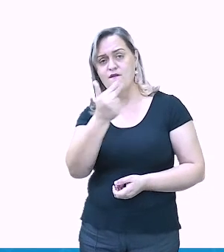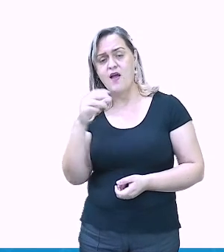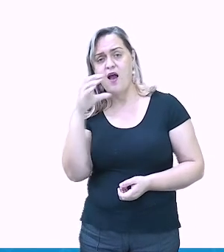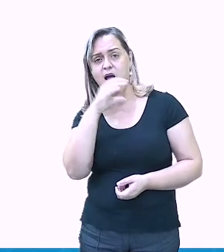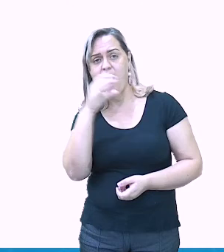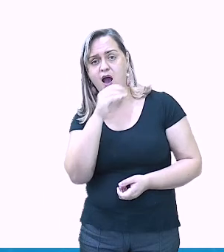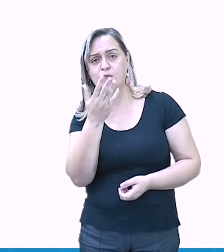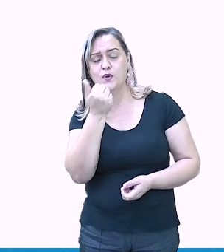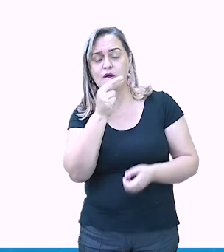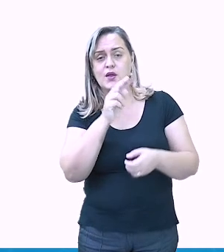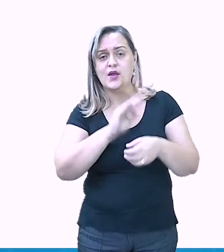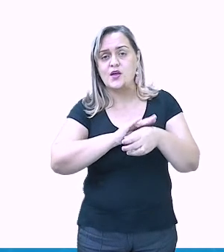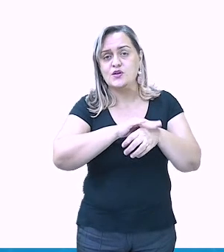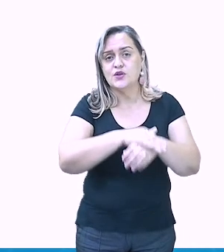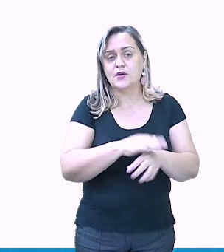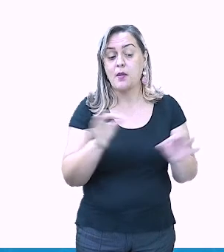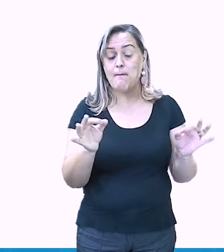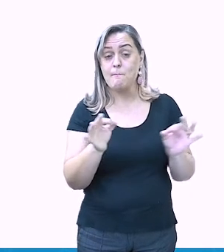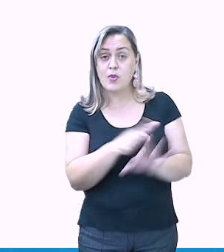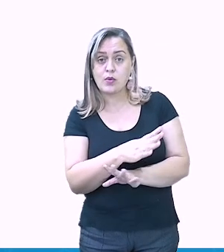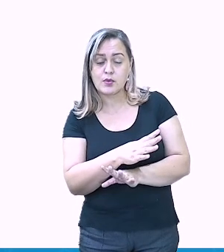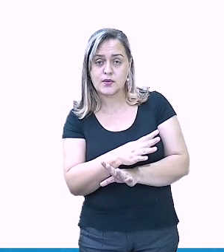está pronta.